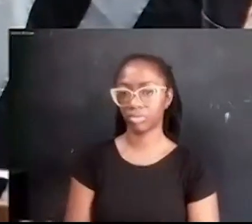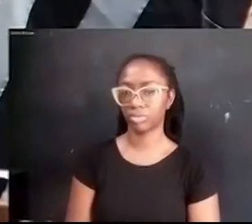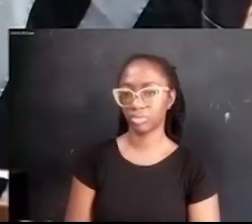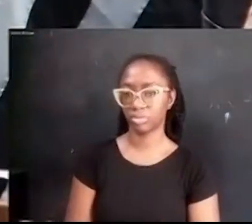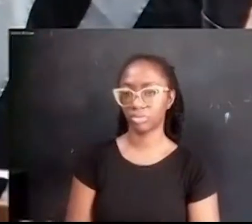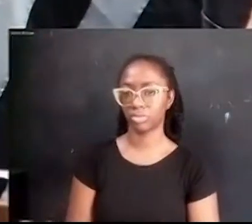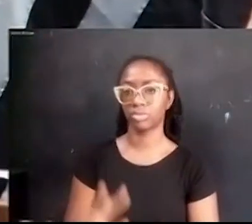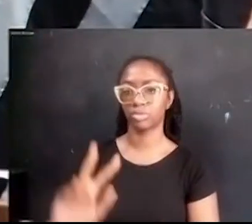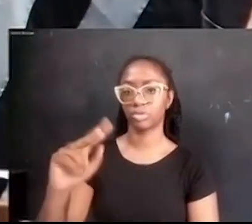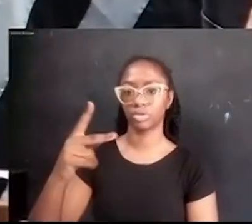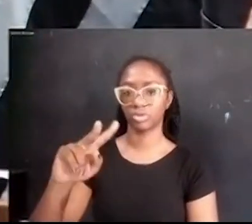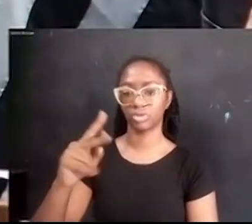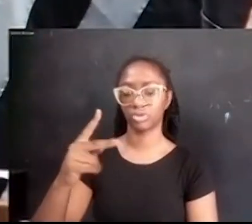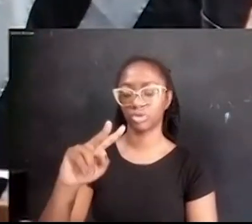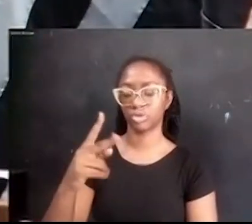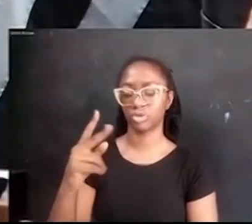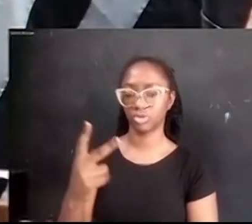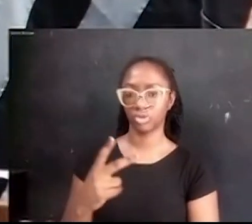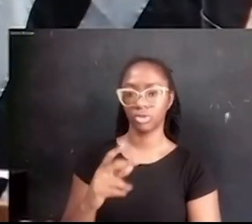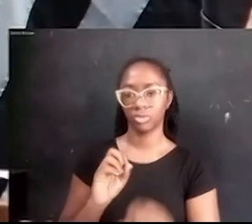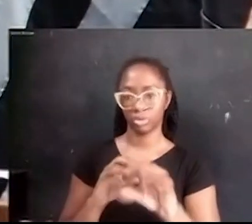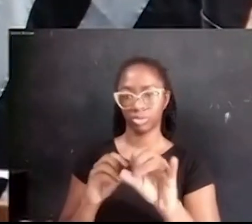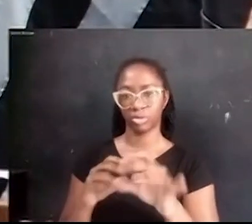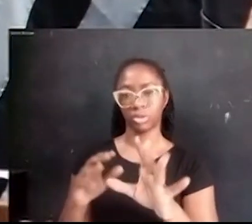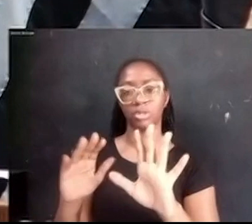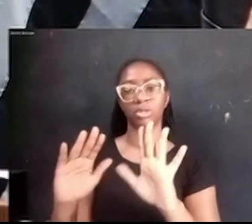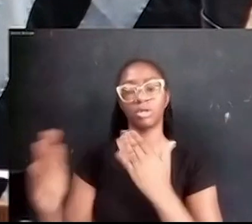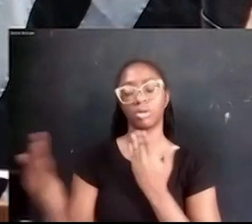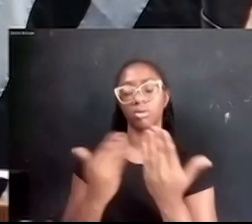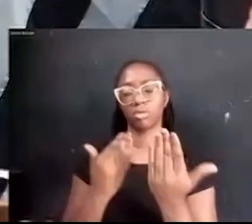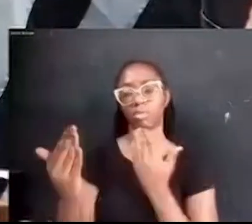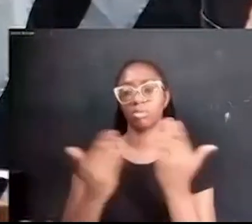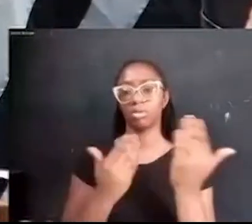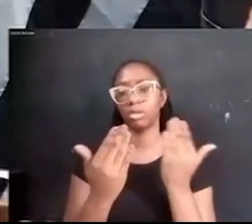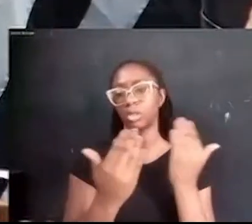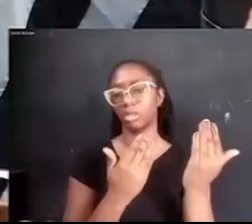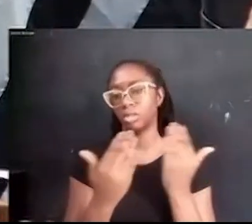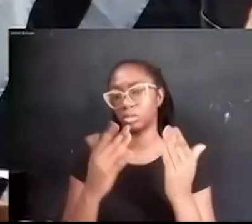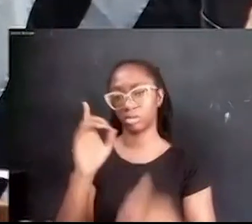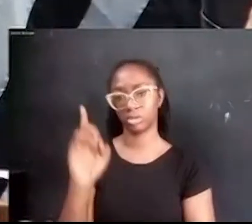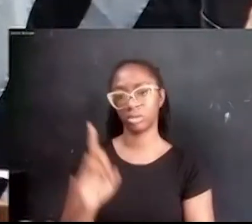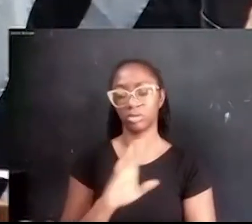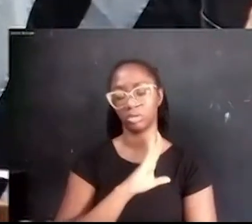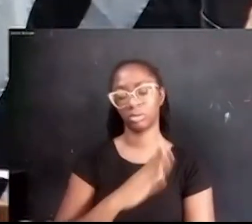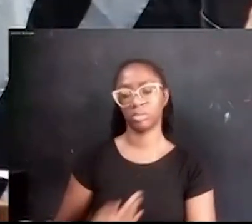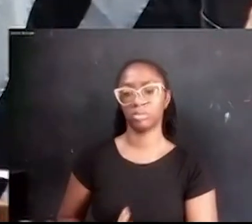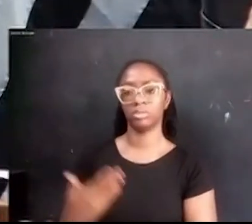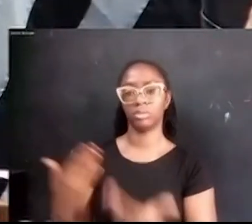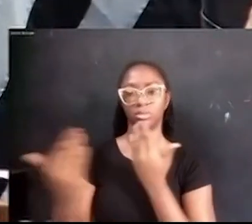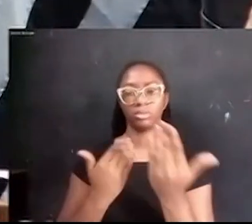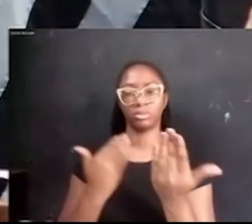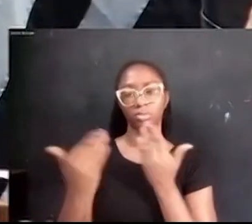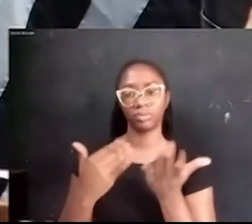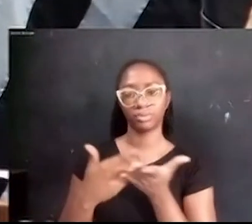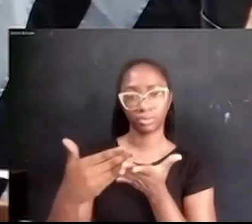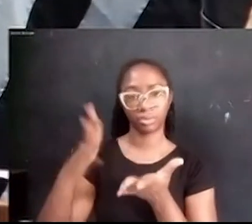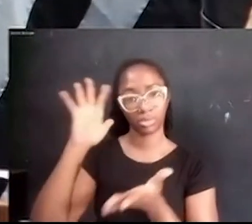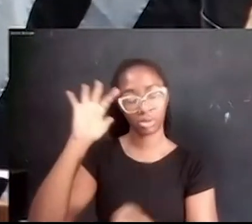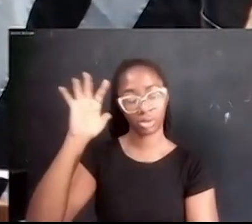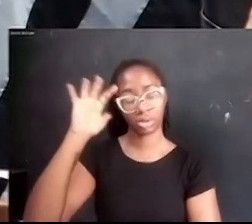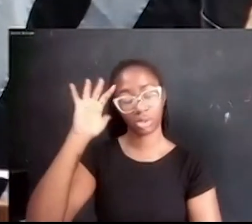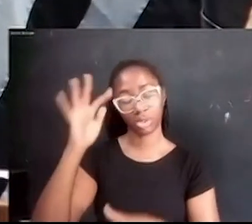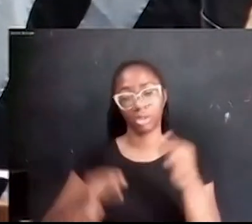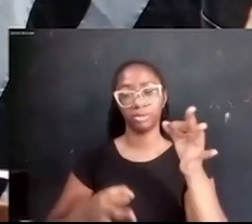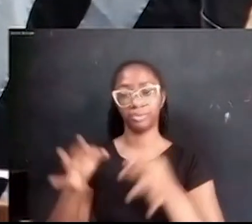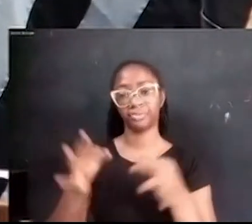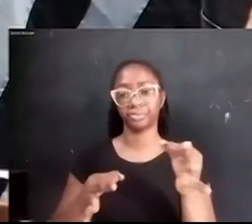lições, uma comparação entre teoria e prática do direito público comparado e introdução à teoria jurídica. É membro